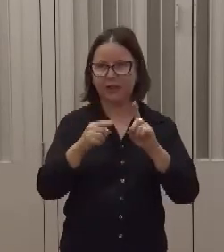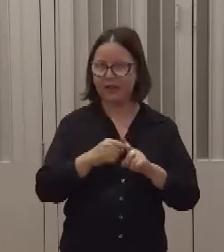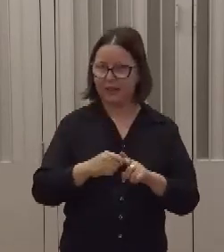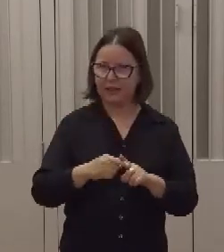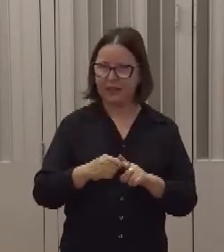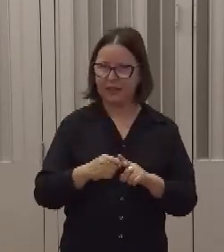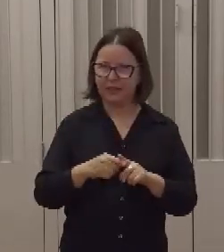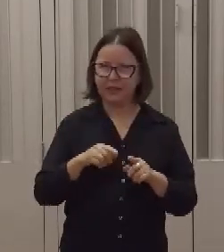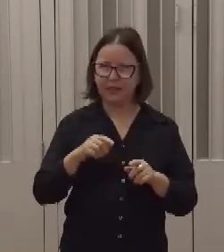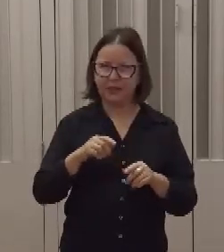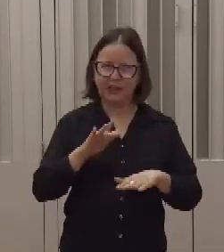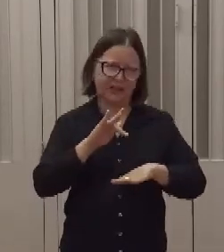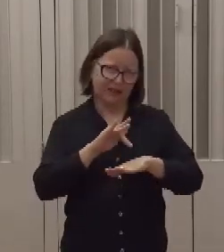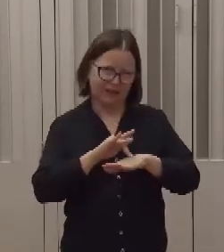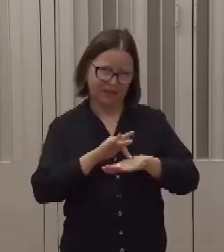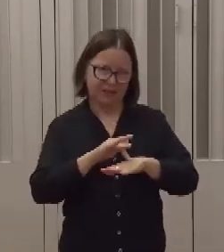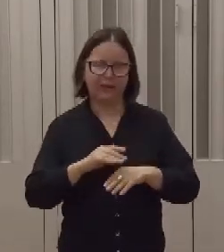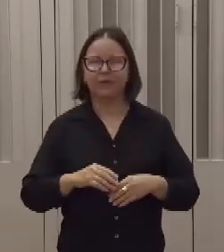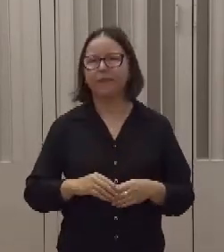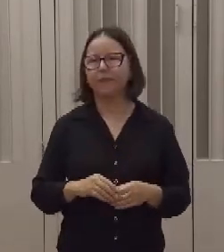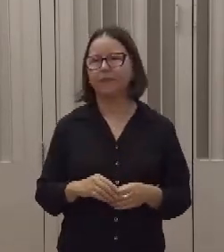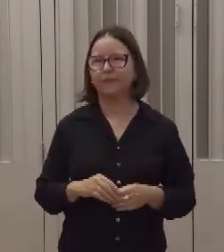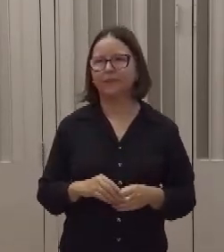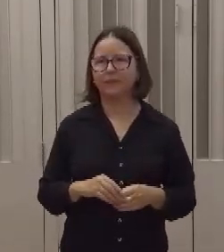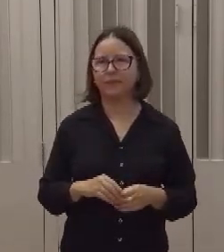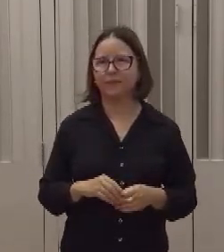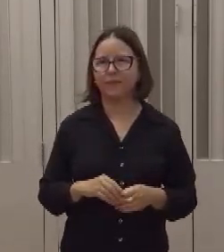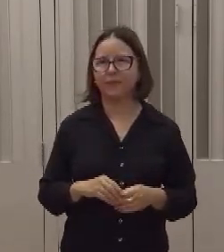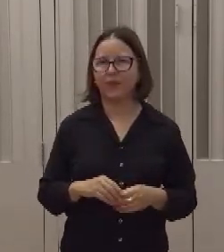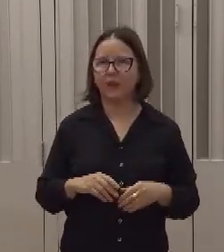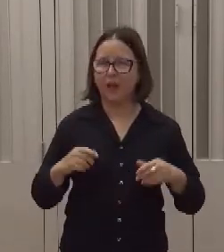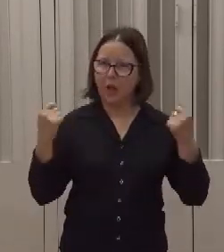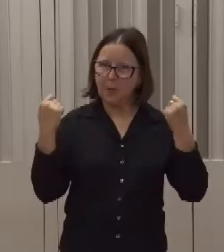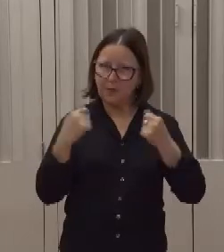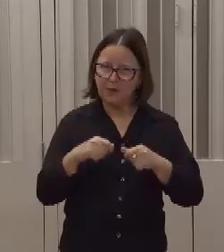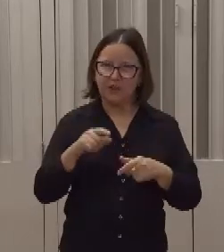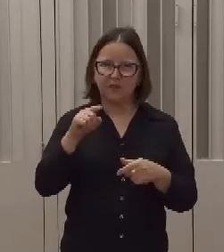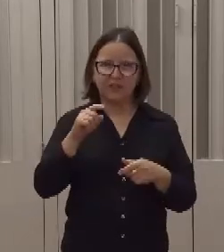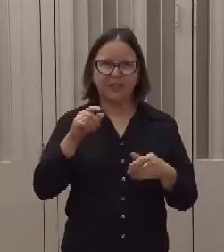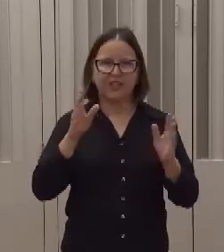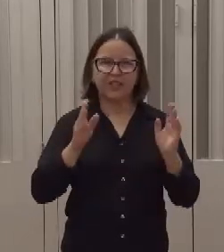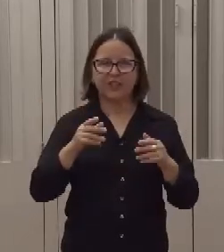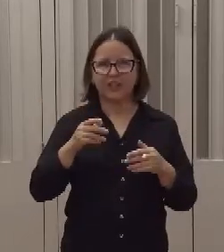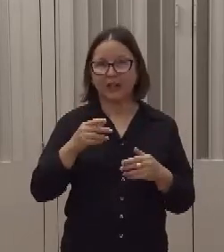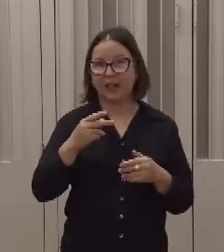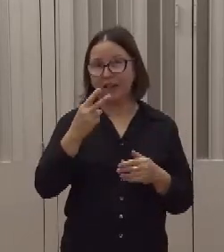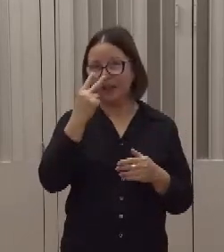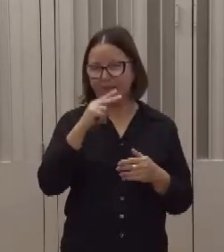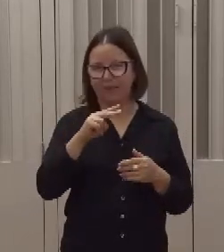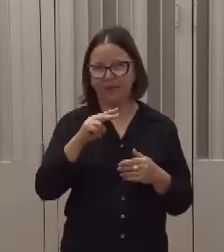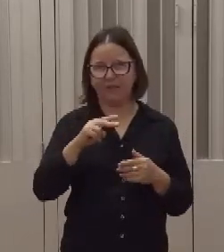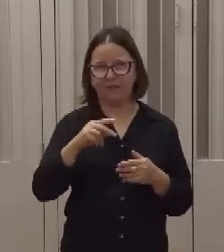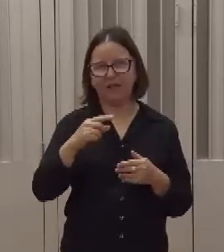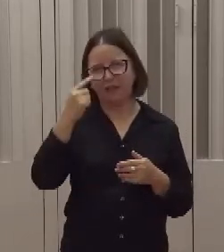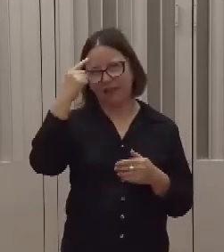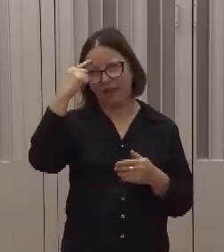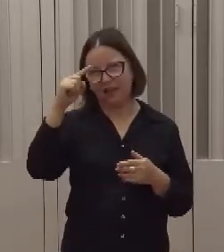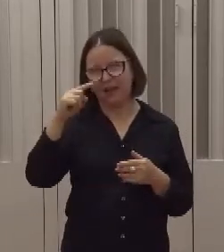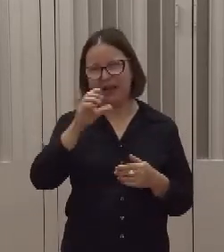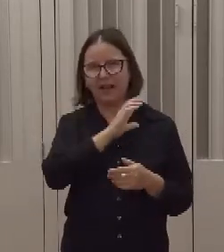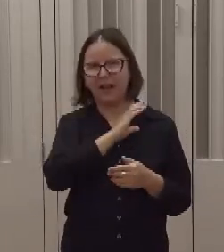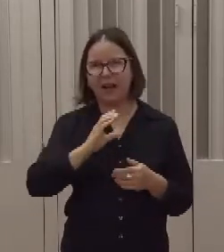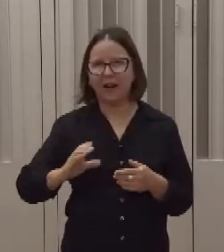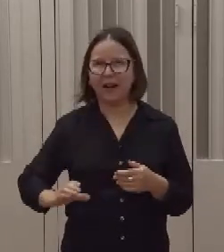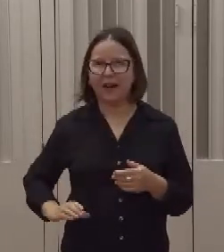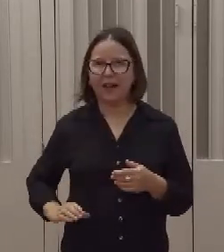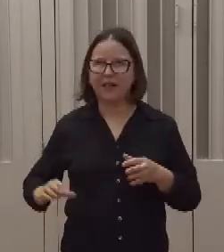Então é bem possível que você já tenha ouvido sobre aquela ideia de um Cristo celestial, de um Cristo espiritual, e que é algo